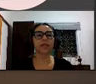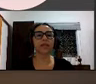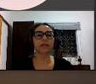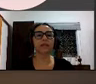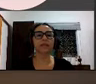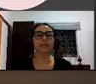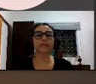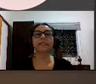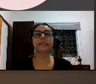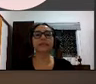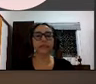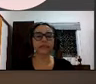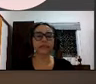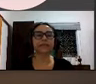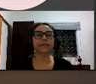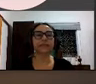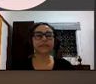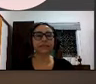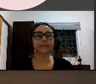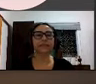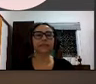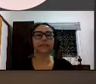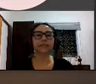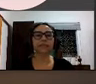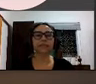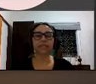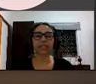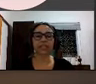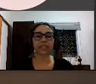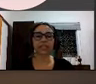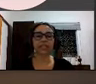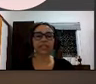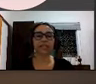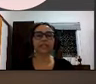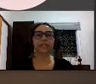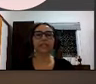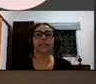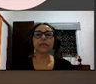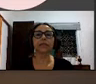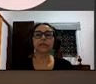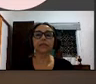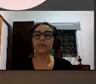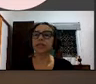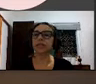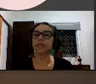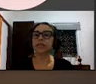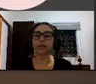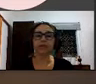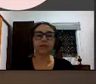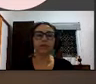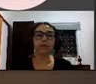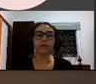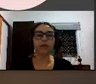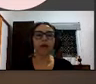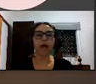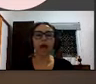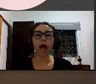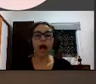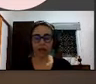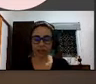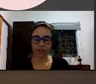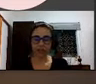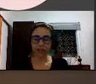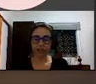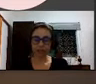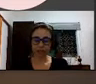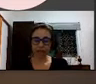Eu não sei o que aconteceu, mas eu tô conseguindo admitir o pessoal na reunião. Então, se você não quiser ficar saindo, eu